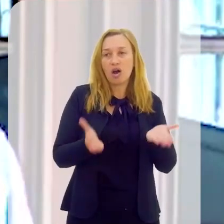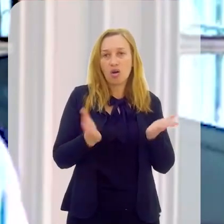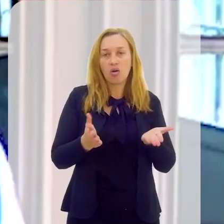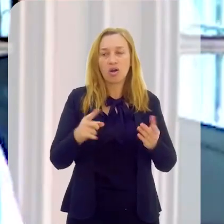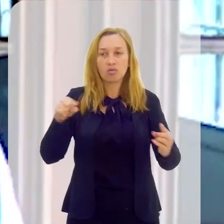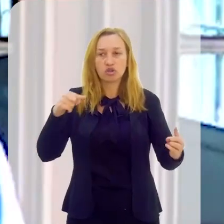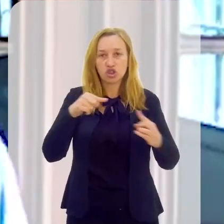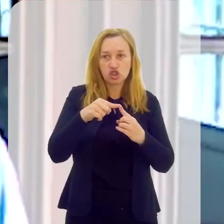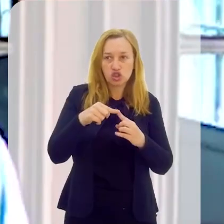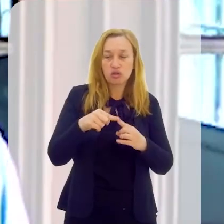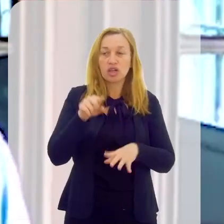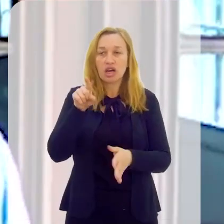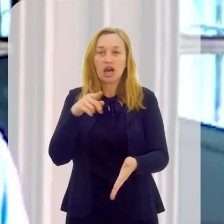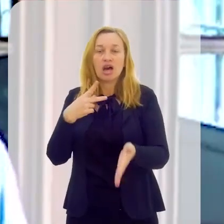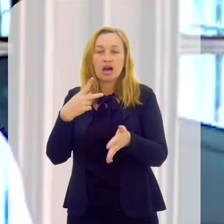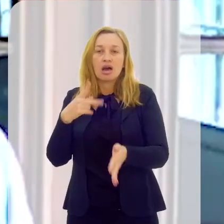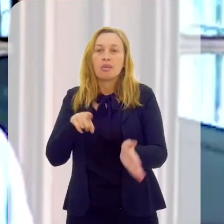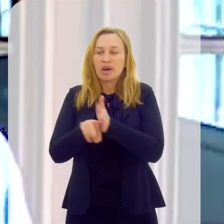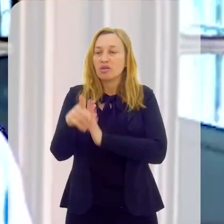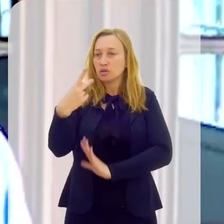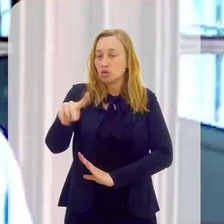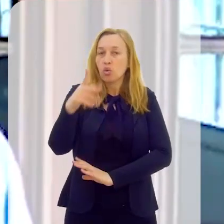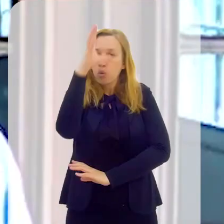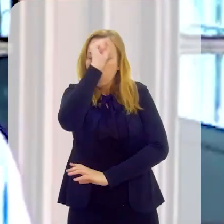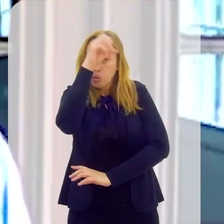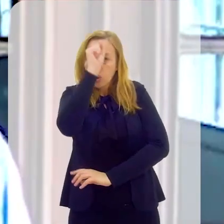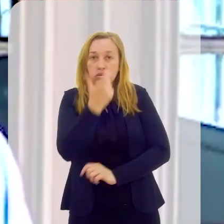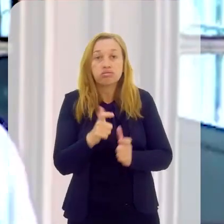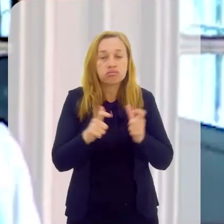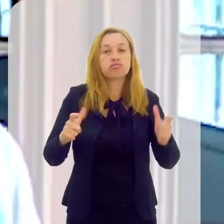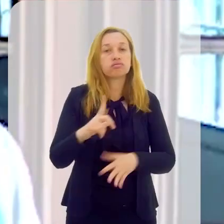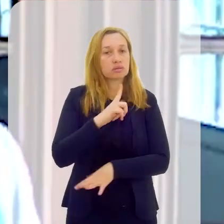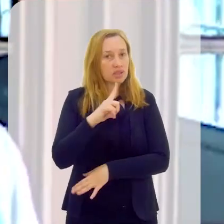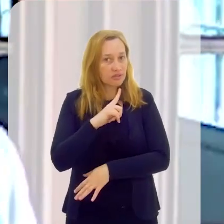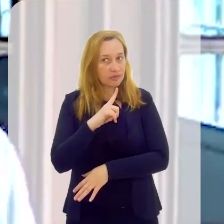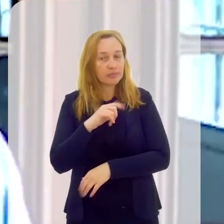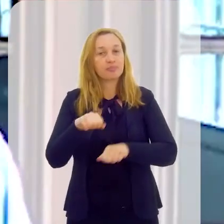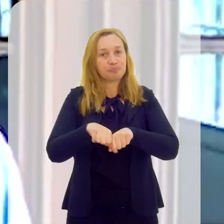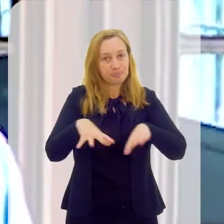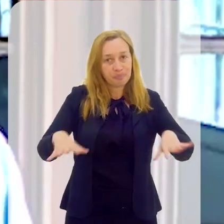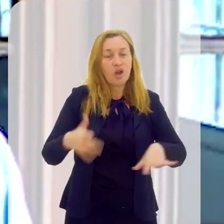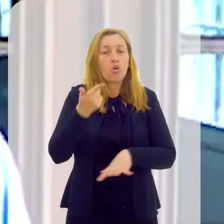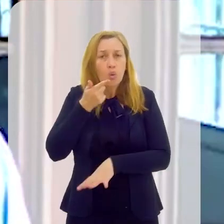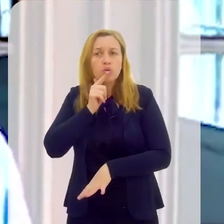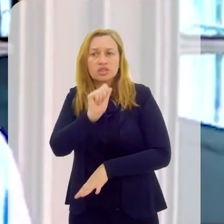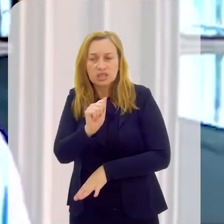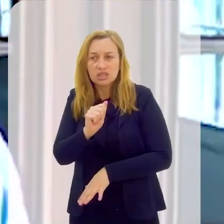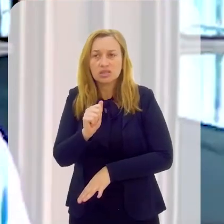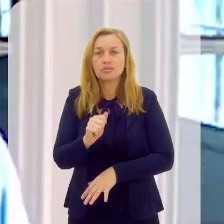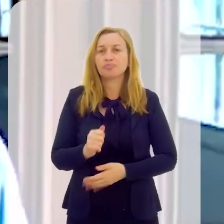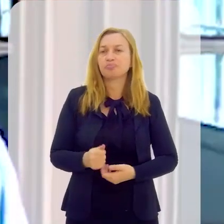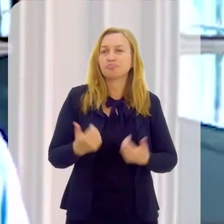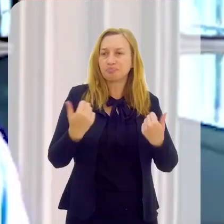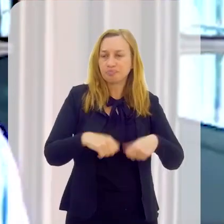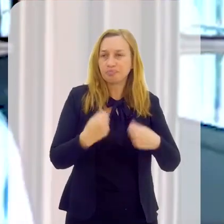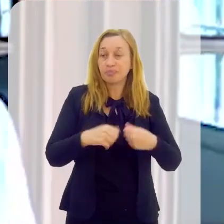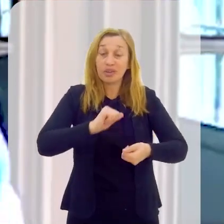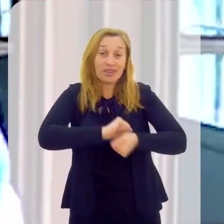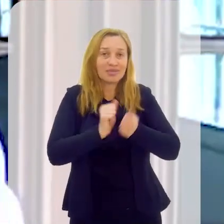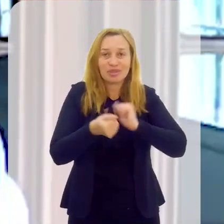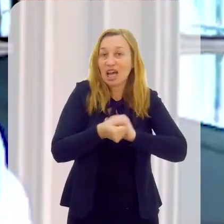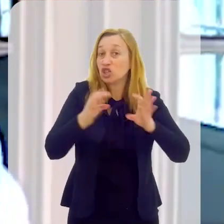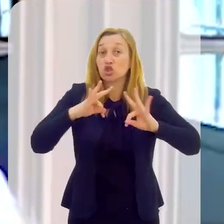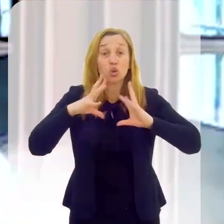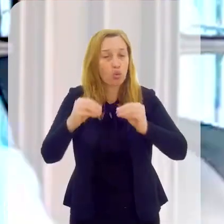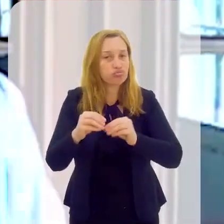fazendo uma ligação agora bem objetiva na sua pergunta, foi um grande aprendizado que a gente teve da pandemia. Conseguimos, porque a gente teve